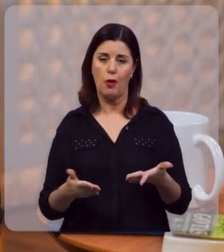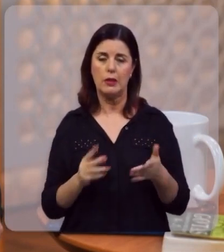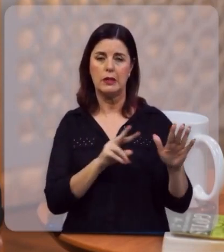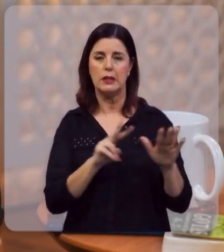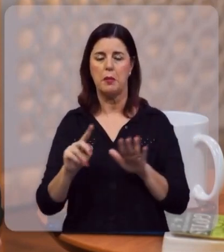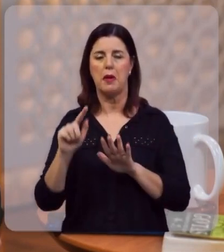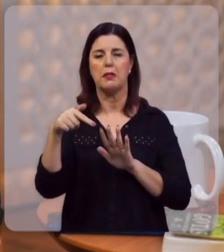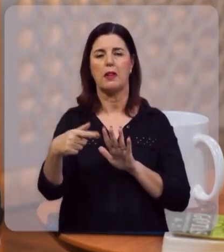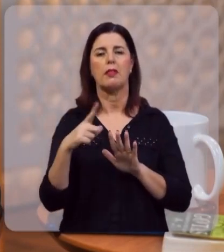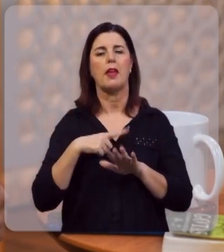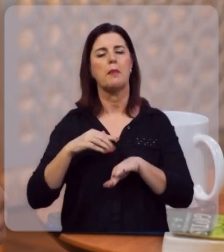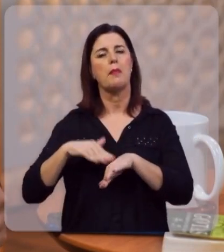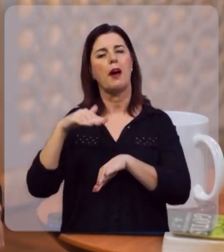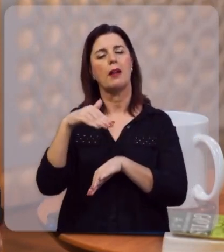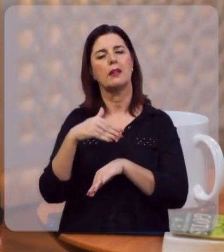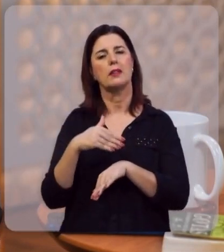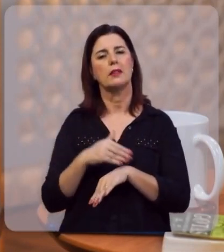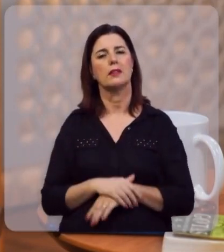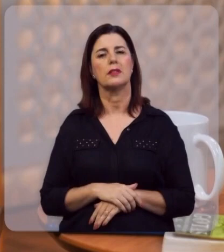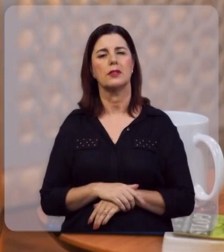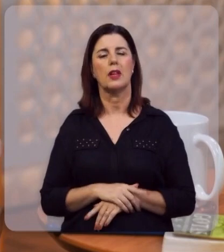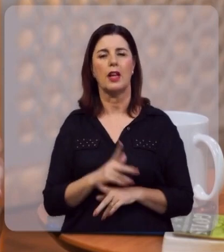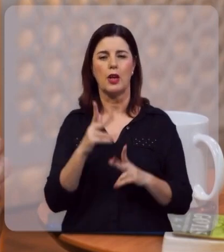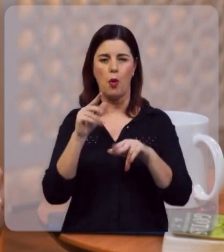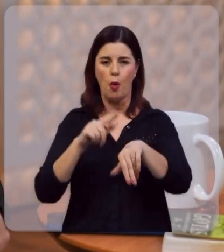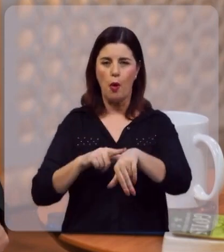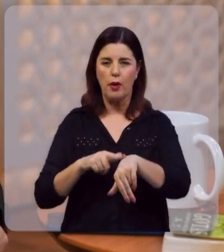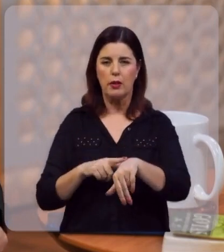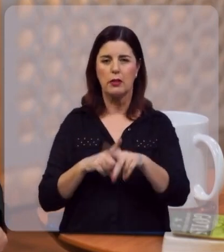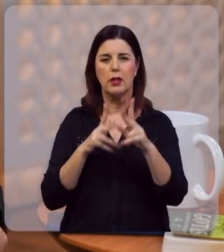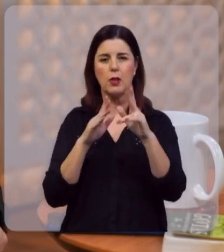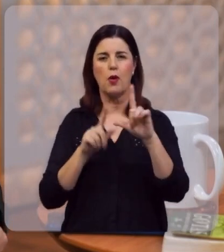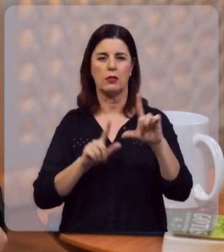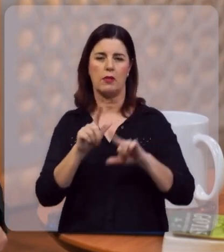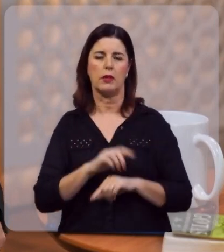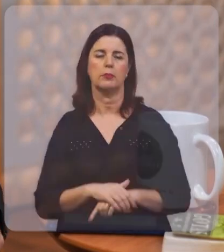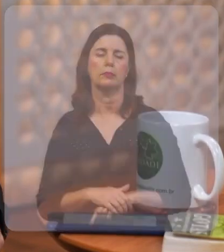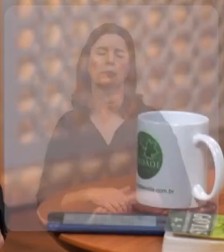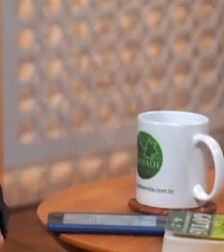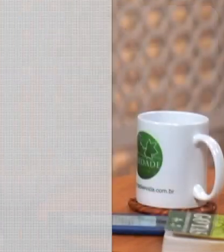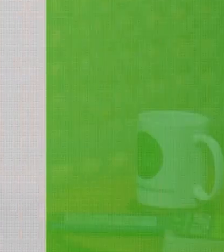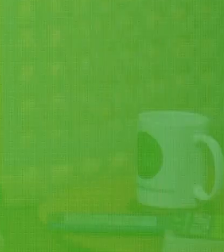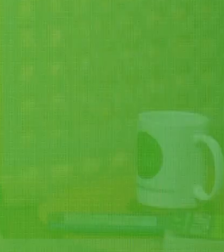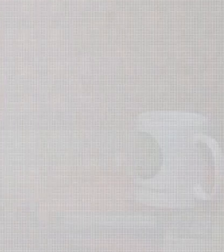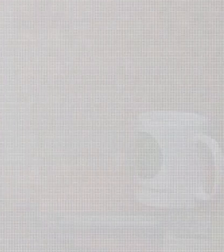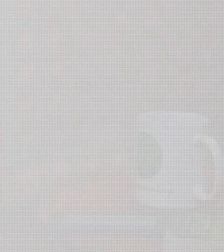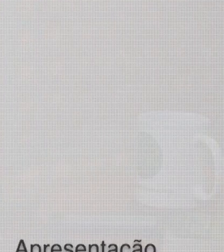mas semana que vem tem mais, no mesmo horário e no mesmo canal.